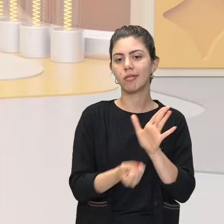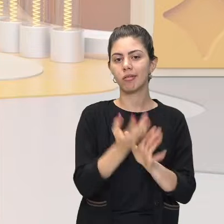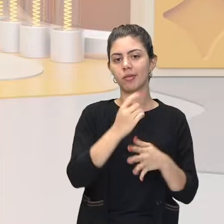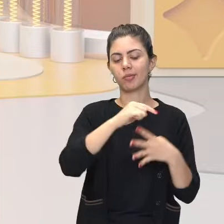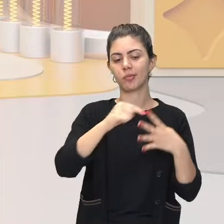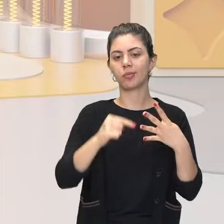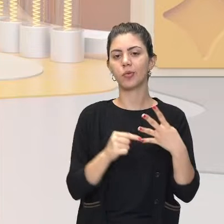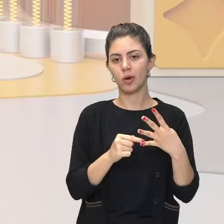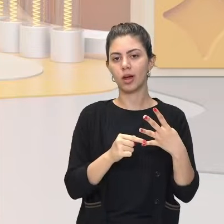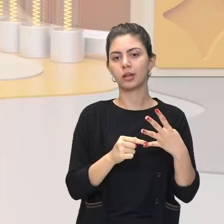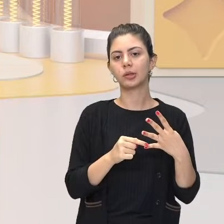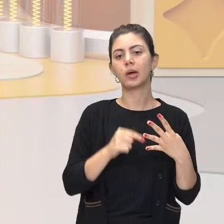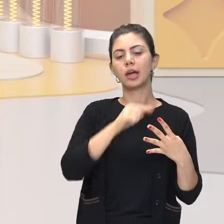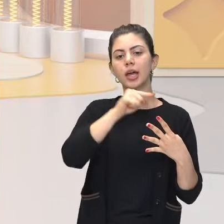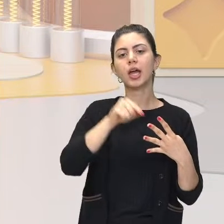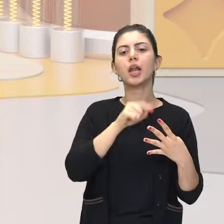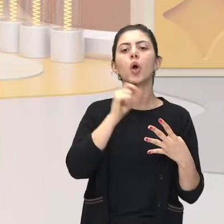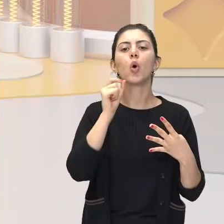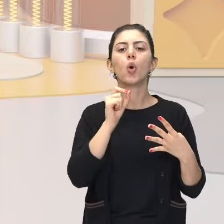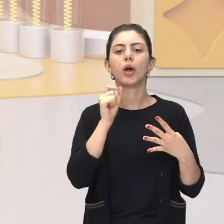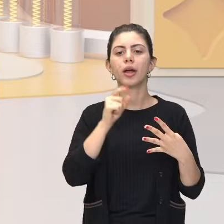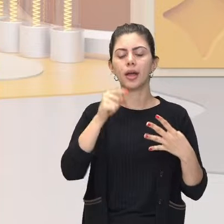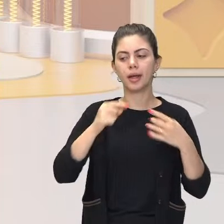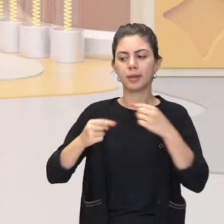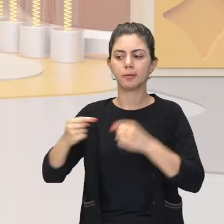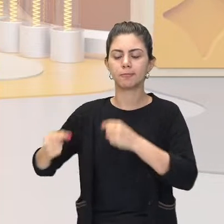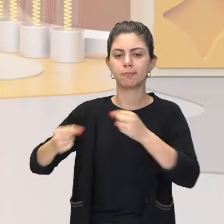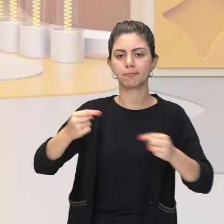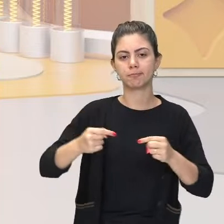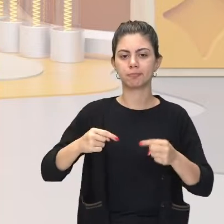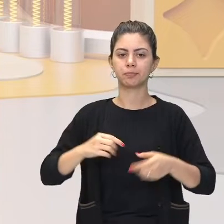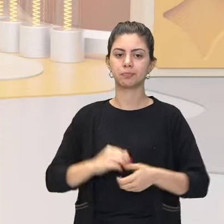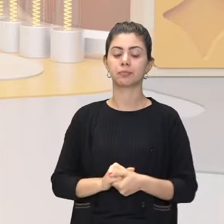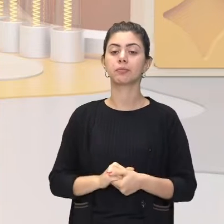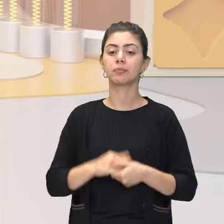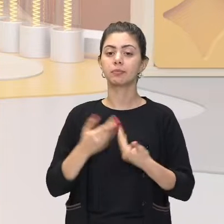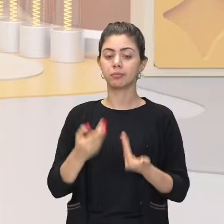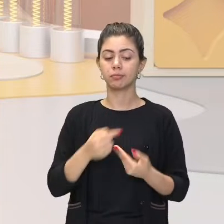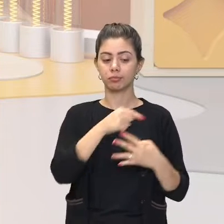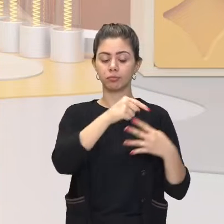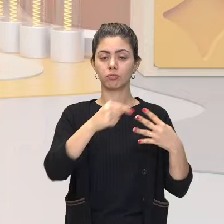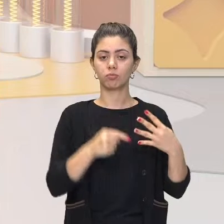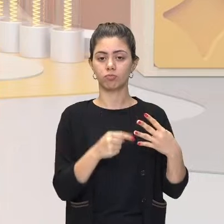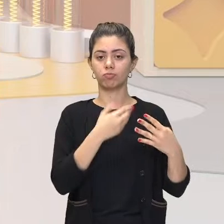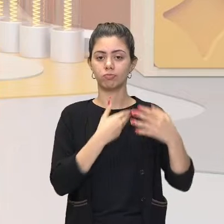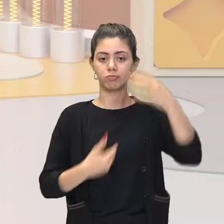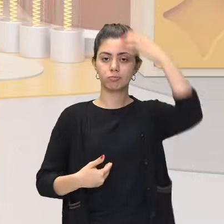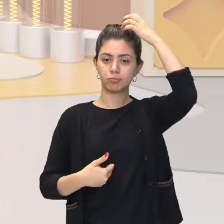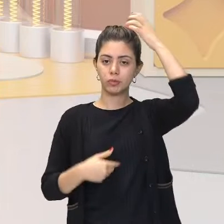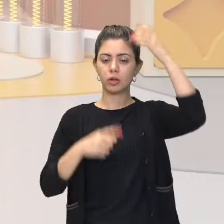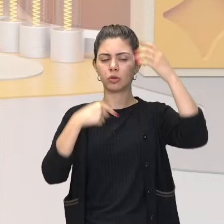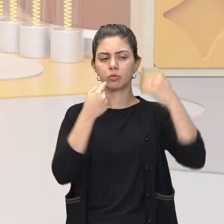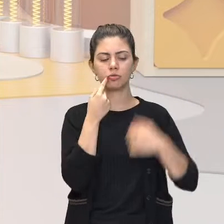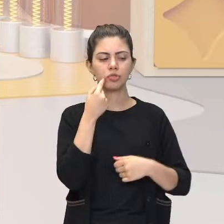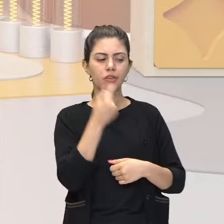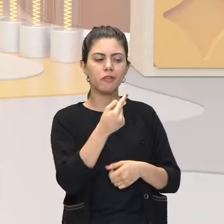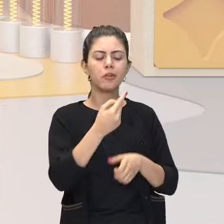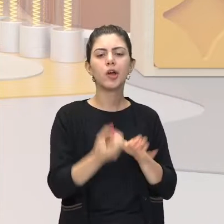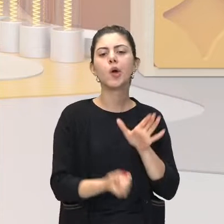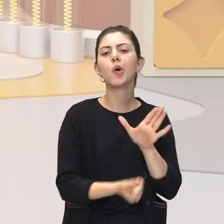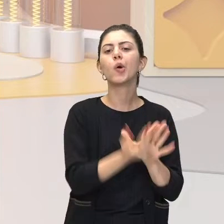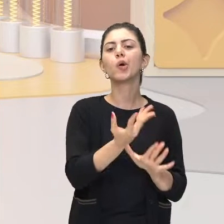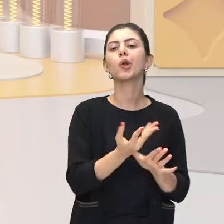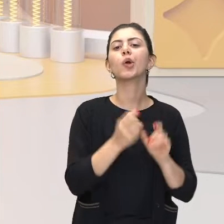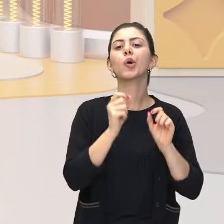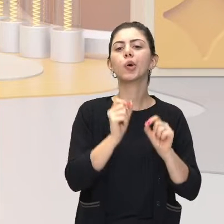se sobressair em relação aos demais. E é a partir desses reinos que nós vamos ver emergir